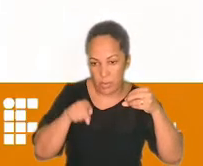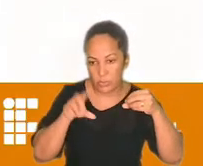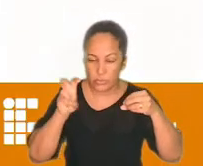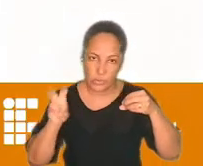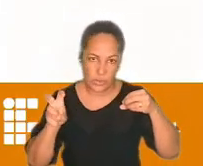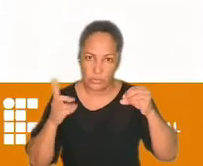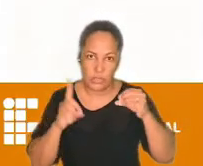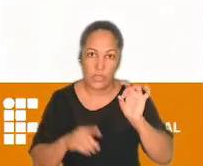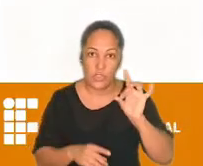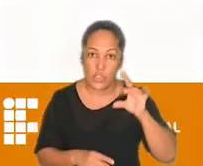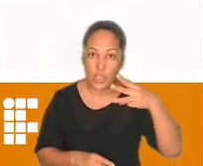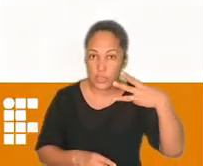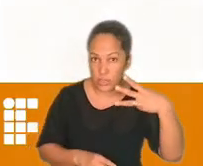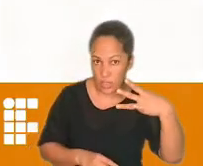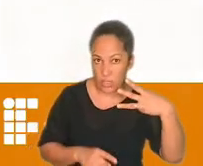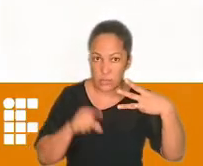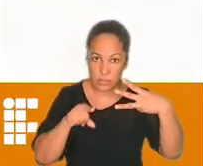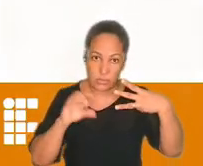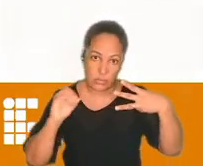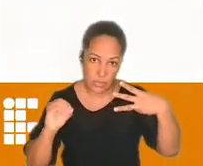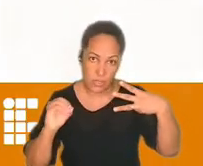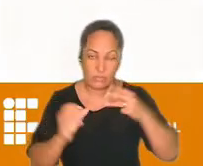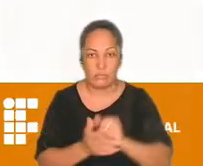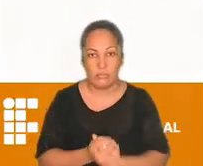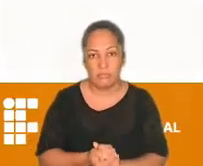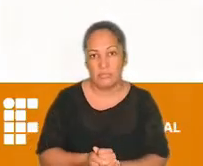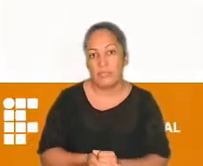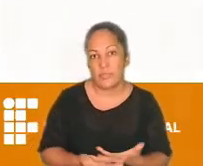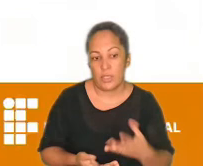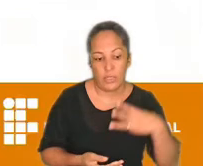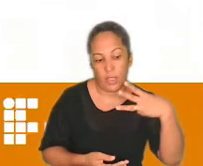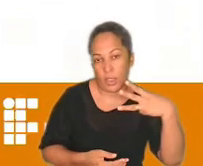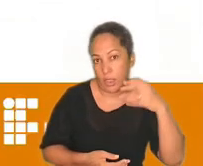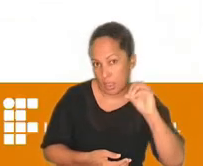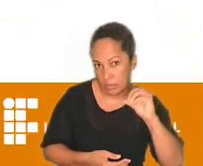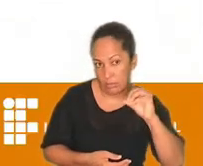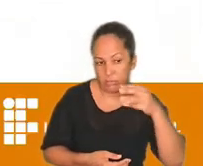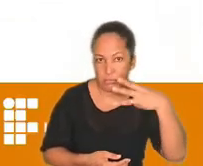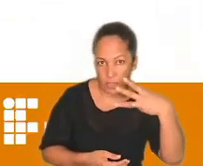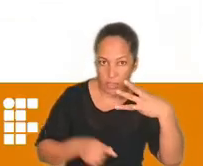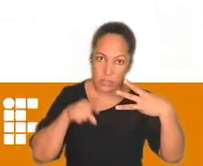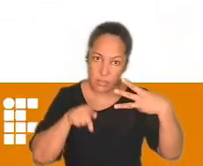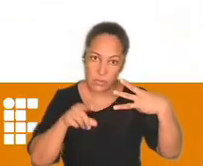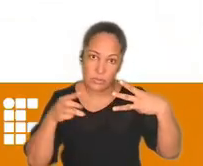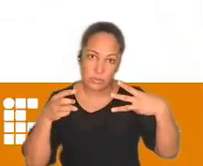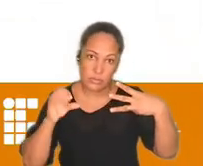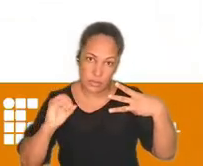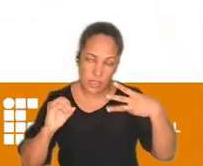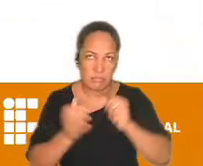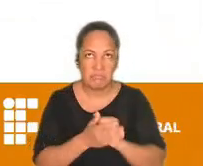Não é 30,50, né? A minha idade é 30, né? Então, o número qualquer, por exemplo, fala um